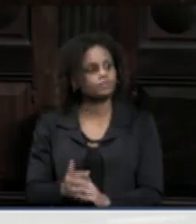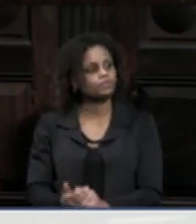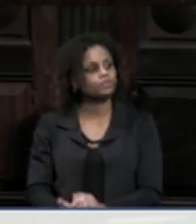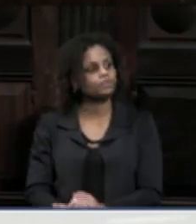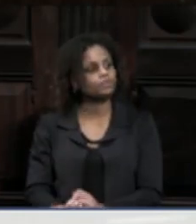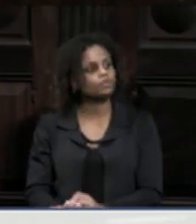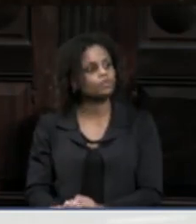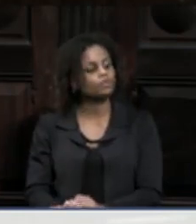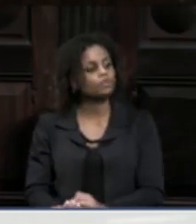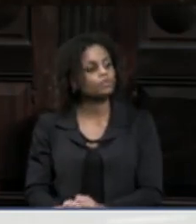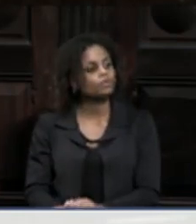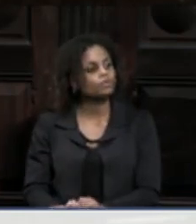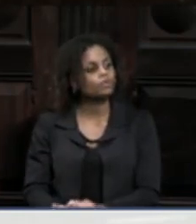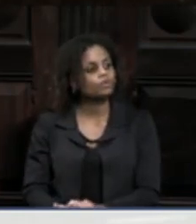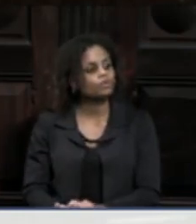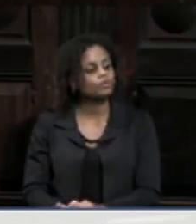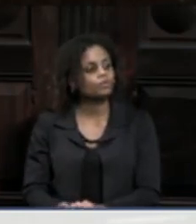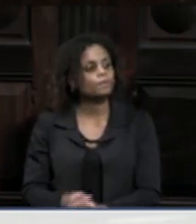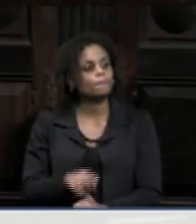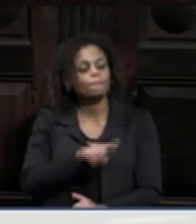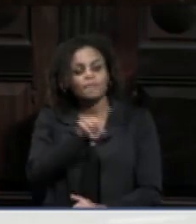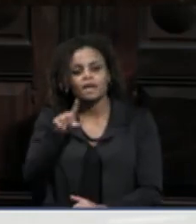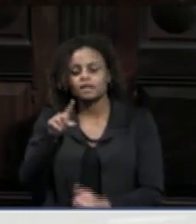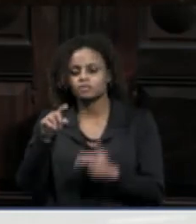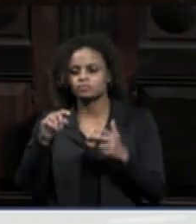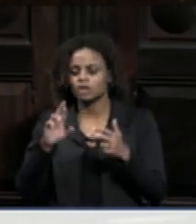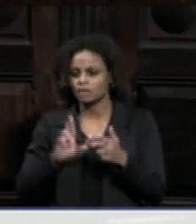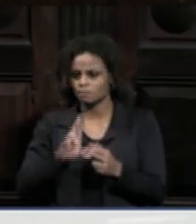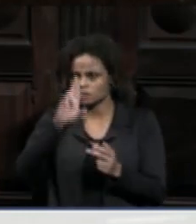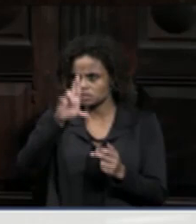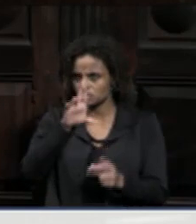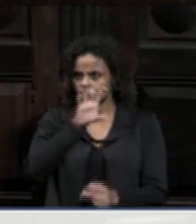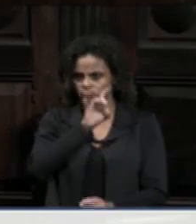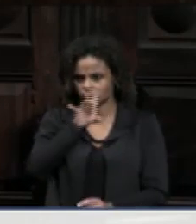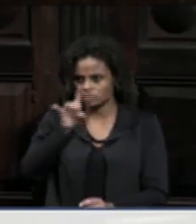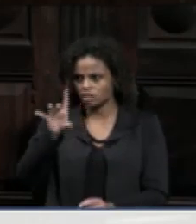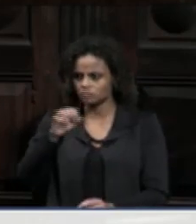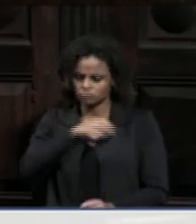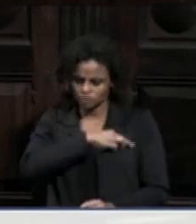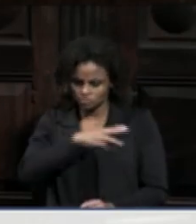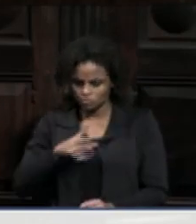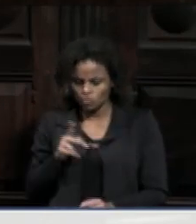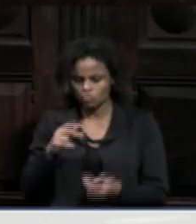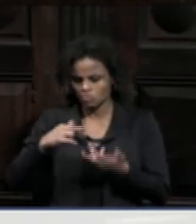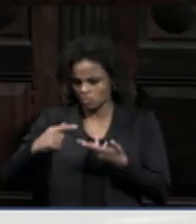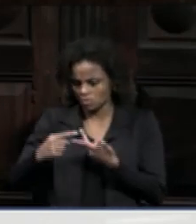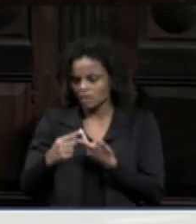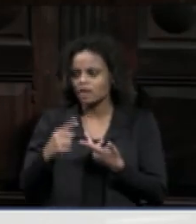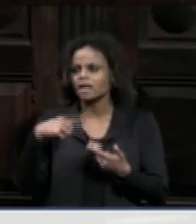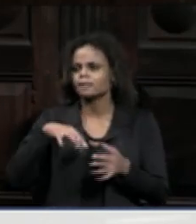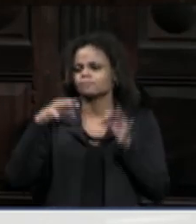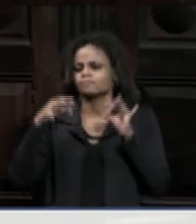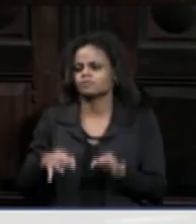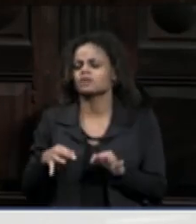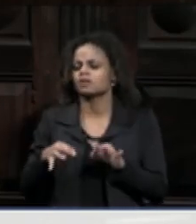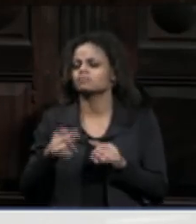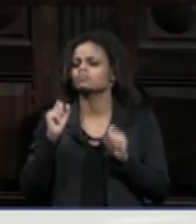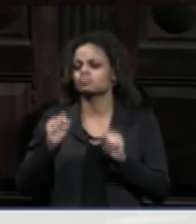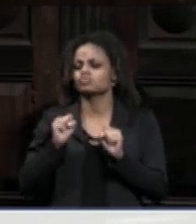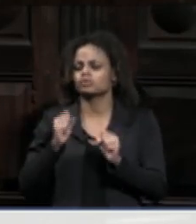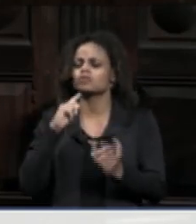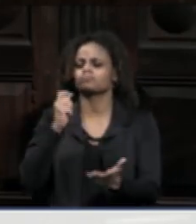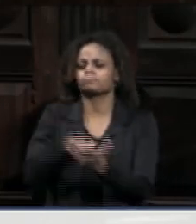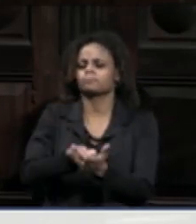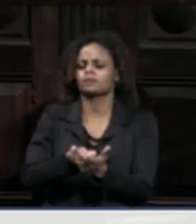que tinham um orçamento suficiente para dar essa reposição salarial. Não